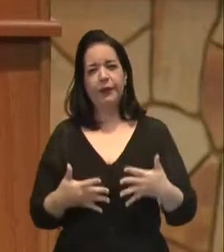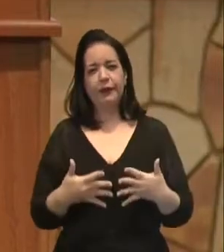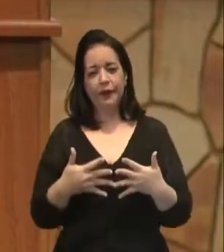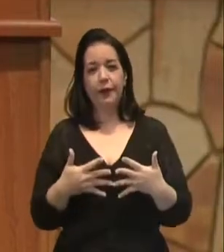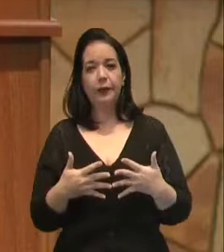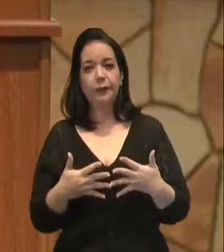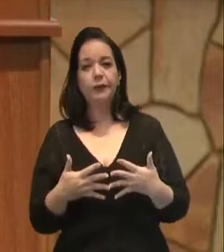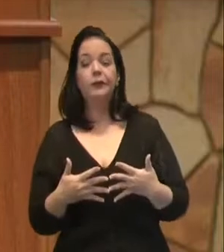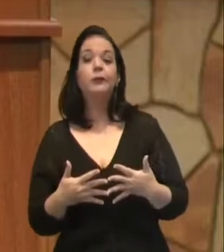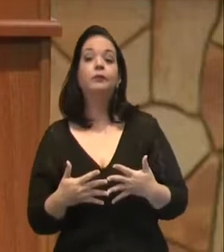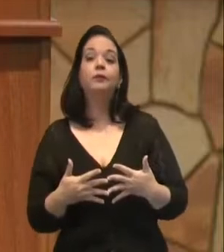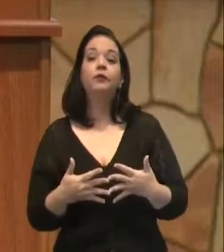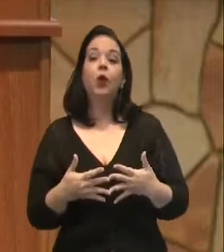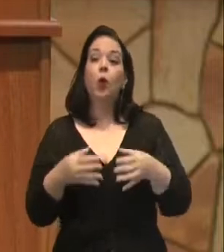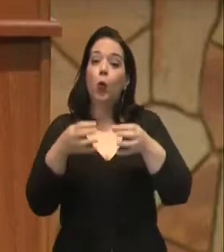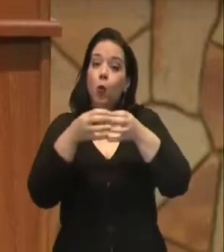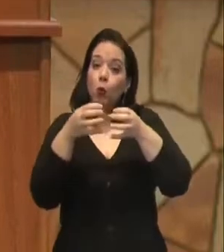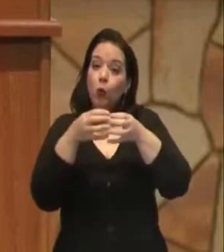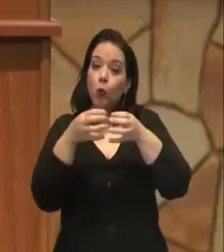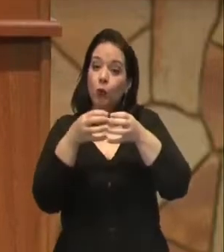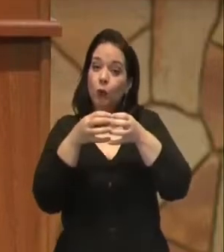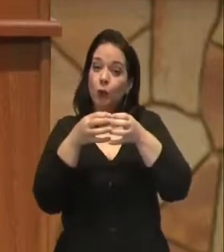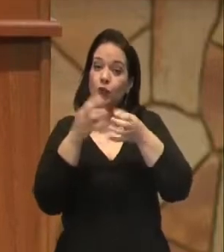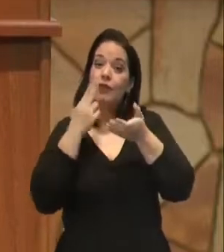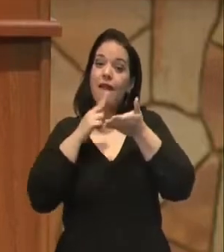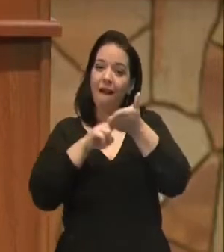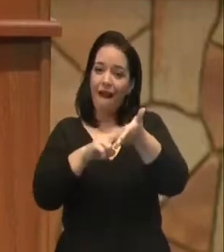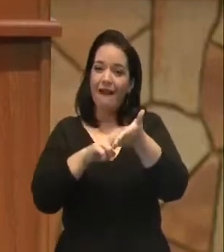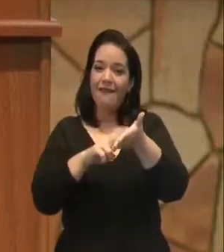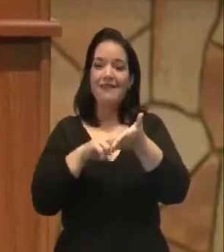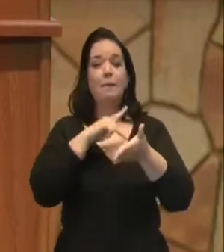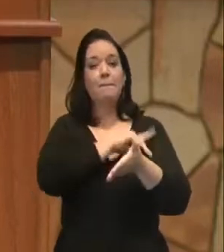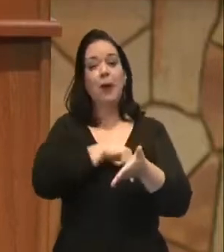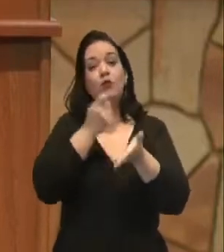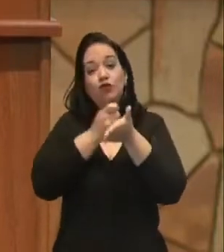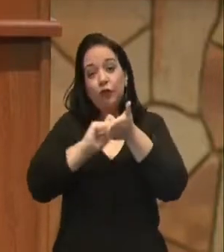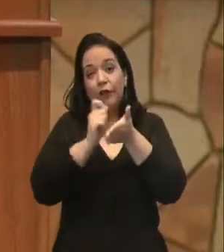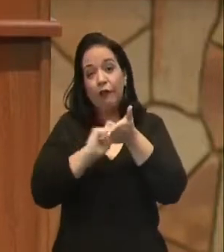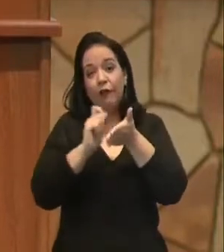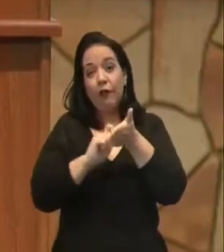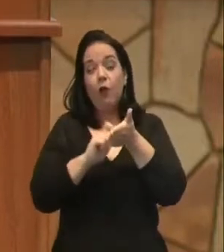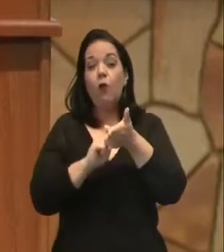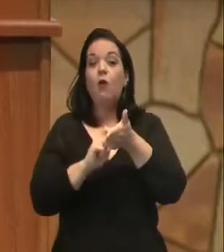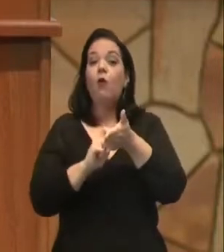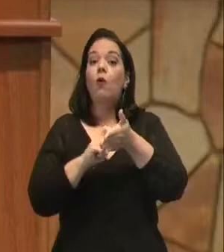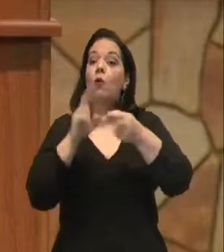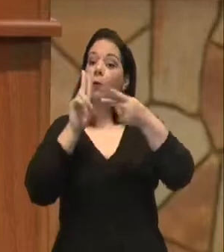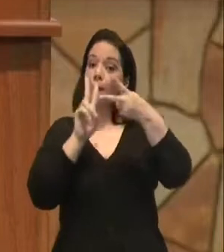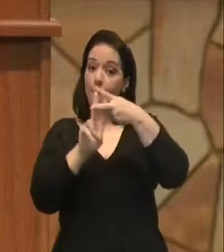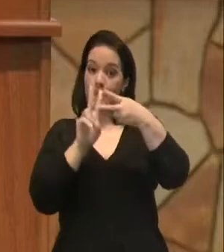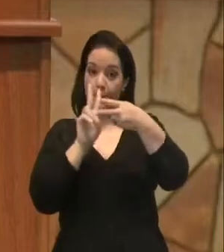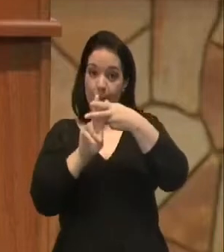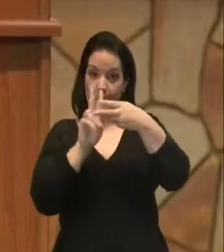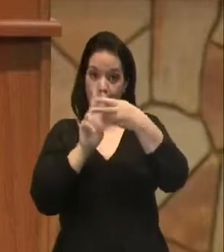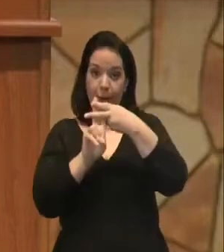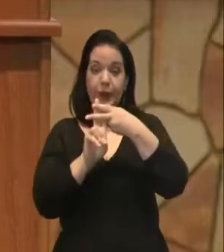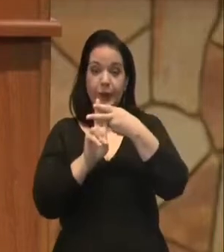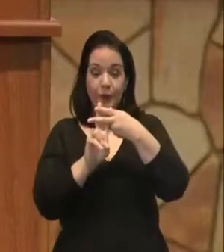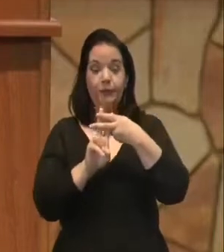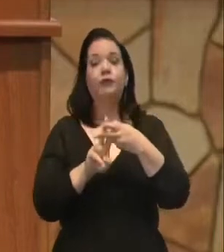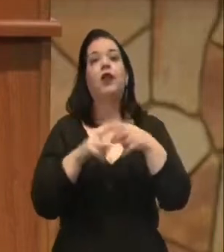grupo chamado de cartas da prisão. Paulo escreveu as cartas de Efésios,